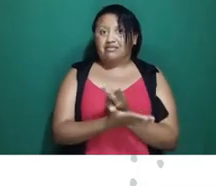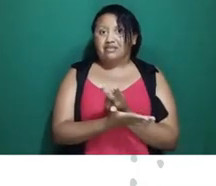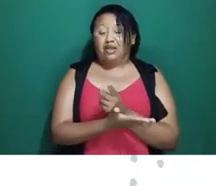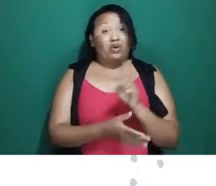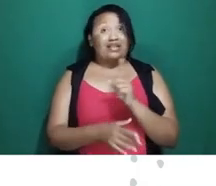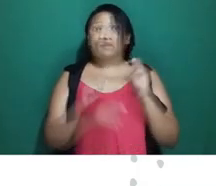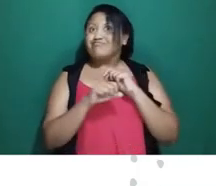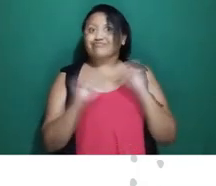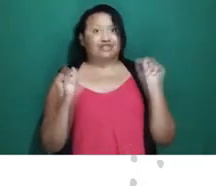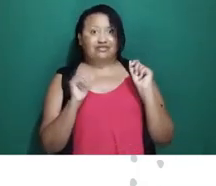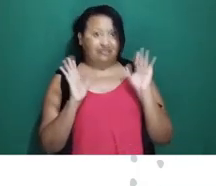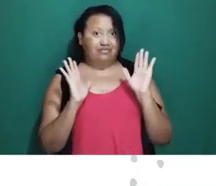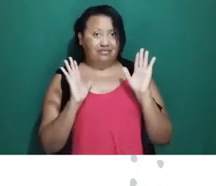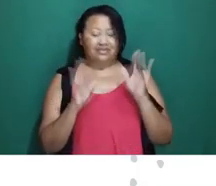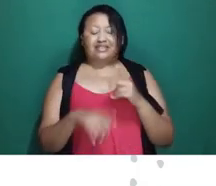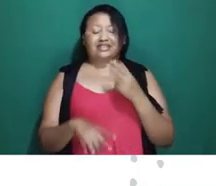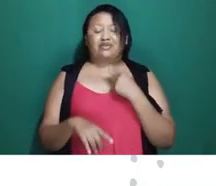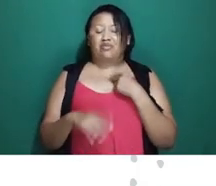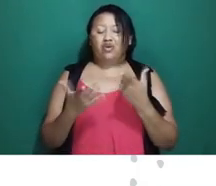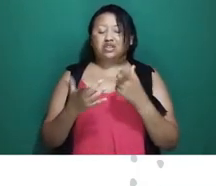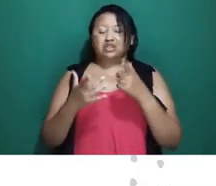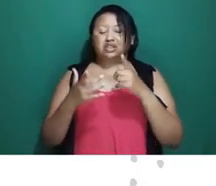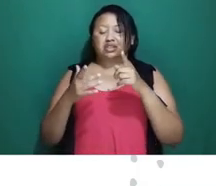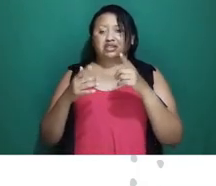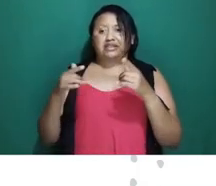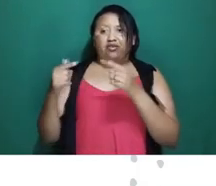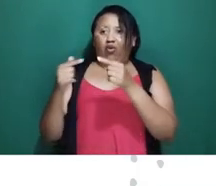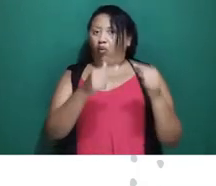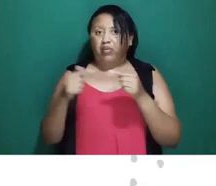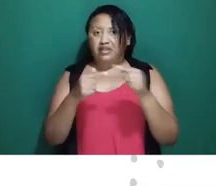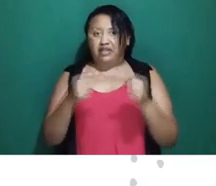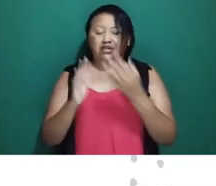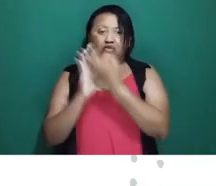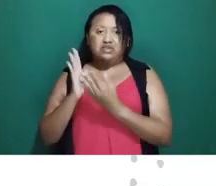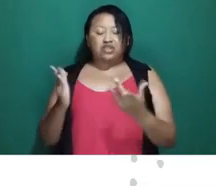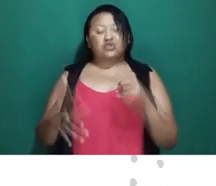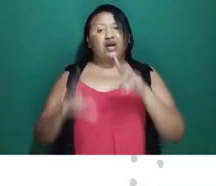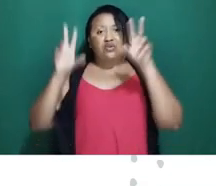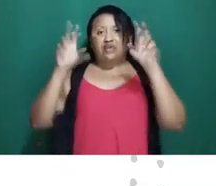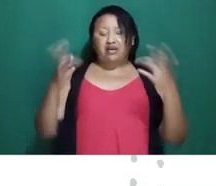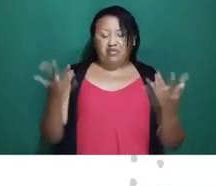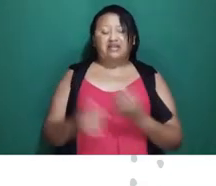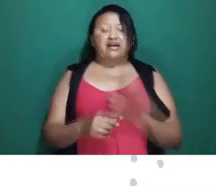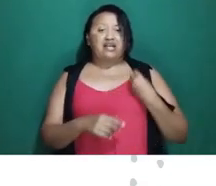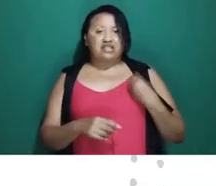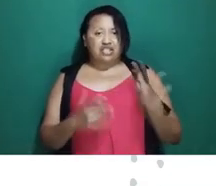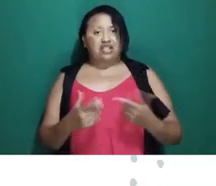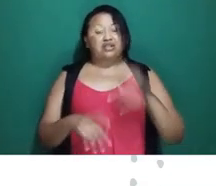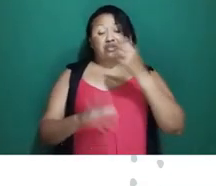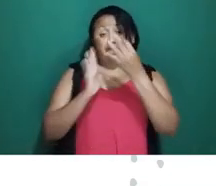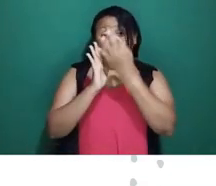é possível ser afirmado a respeito da relação temática existente entre o texto 1 e o texto